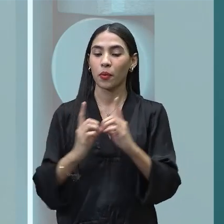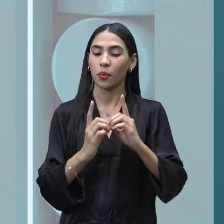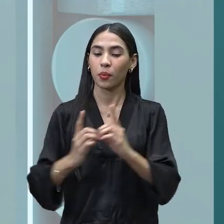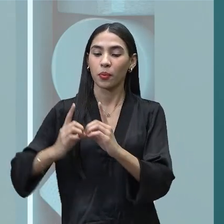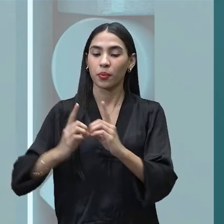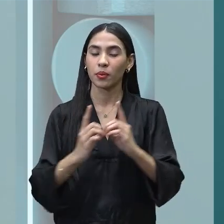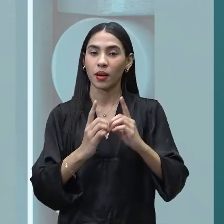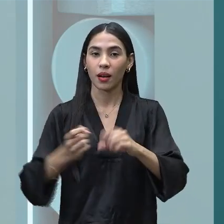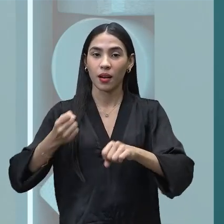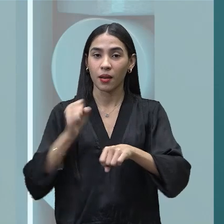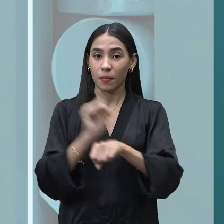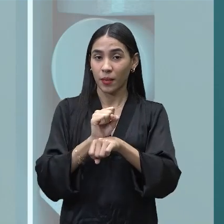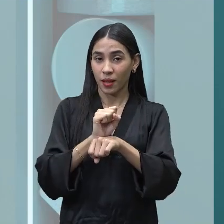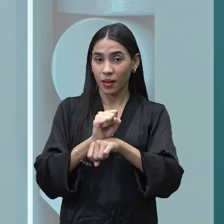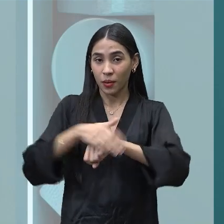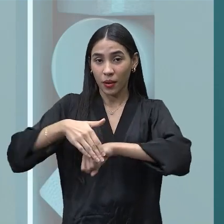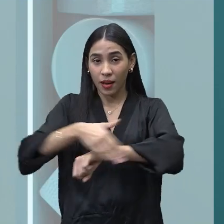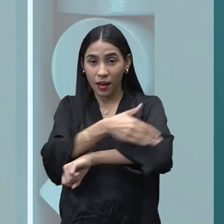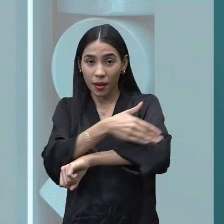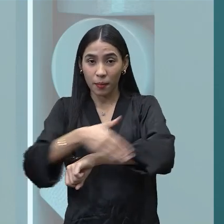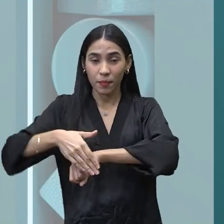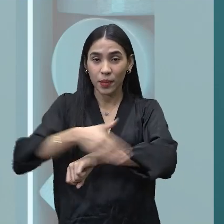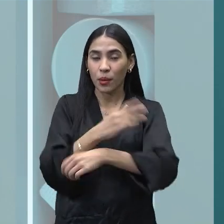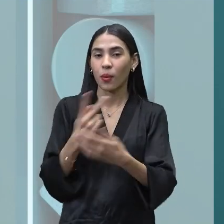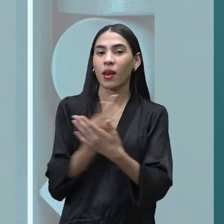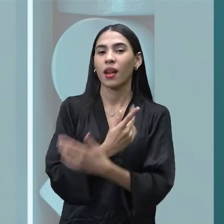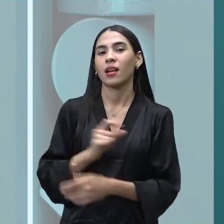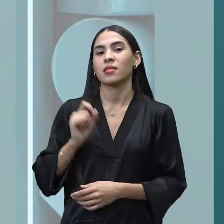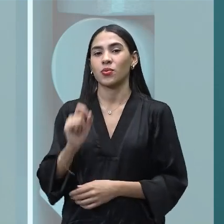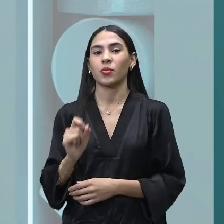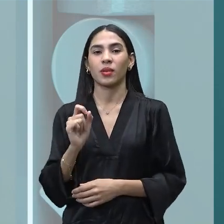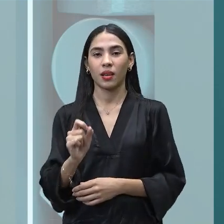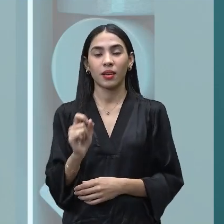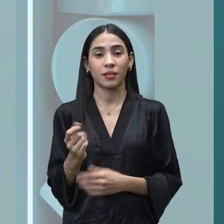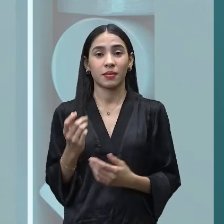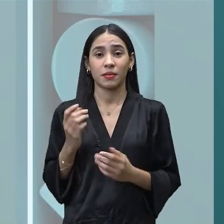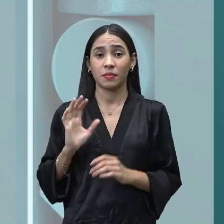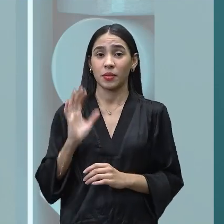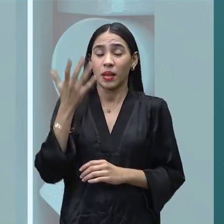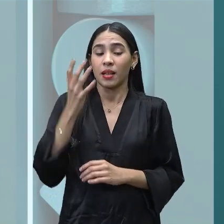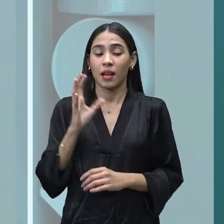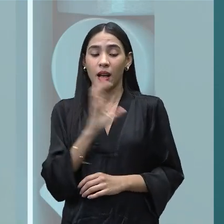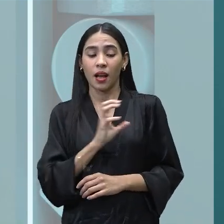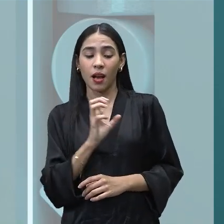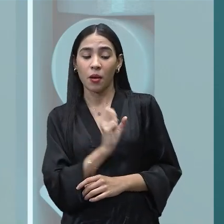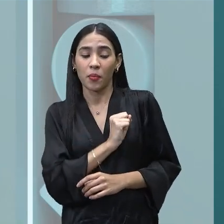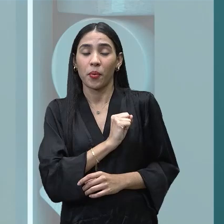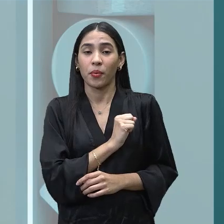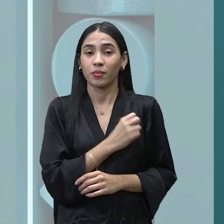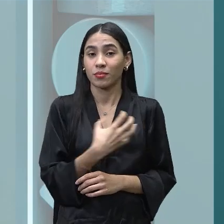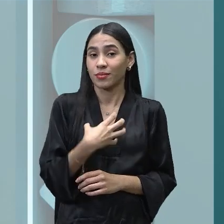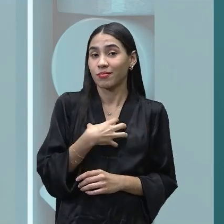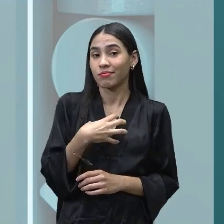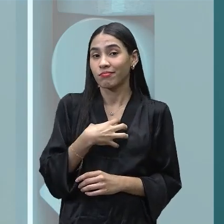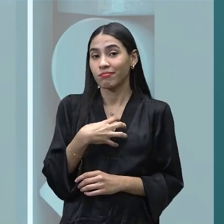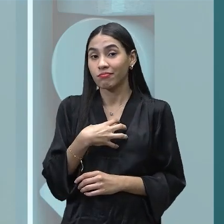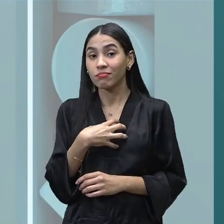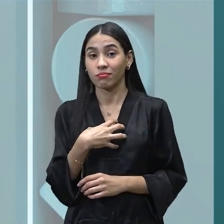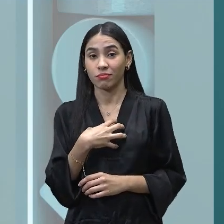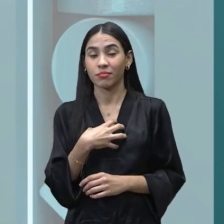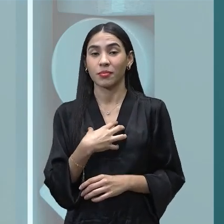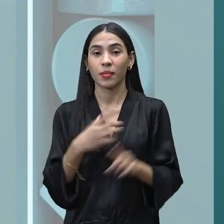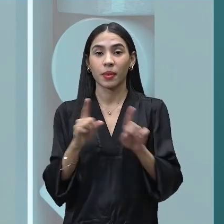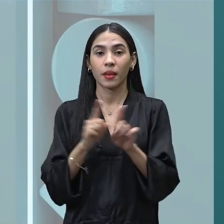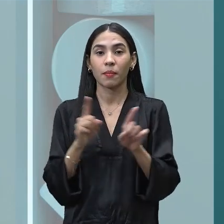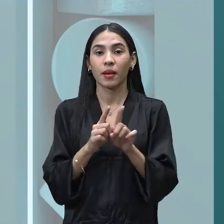do caminho. E no meio do caminho acaba acontecendo de que, de repente, o amor, o sentimento, certo? O